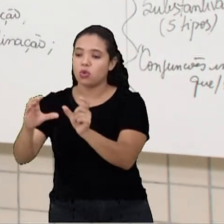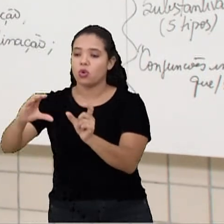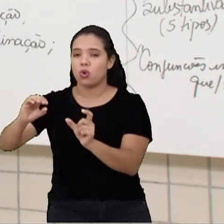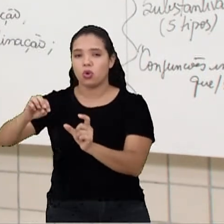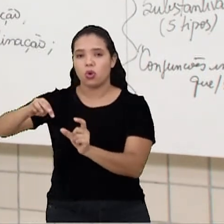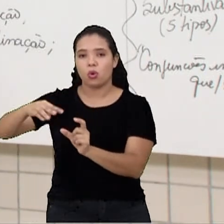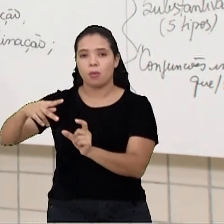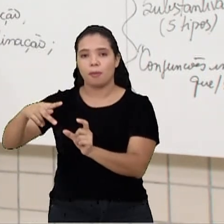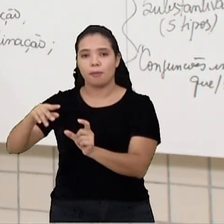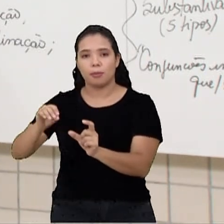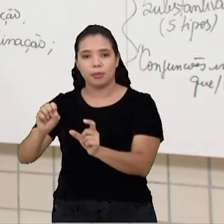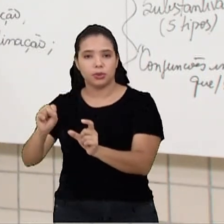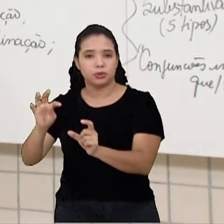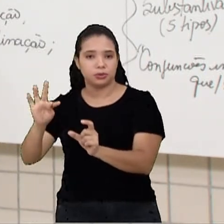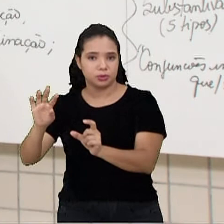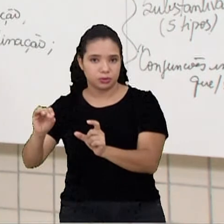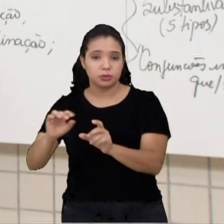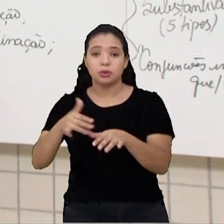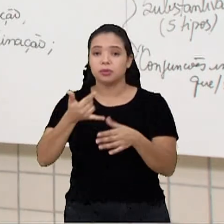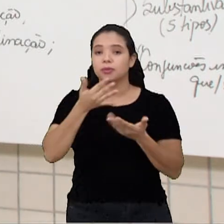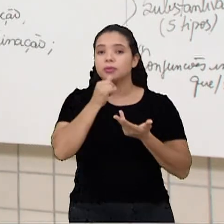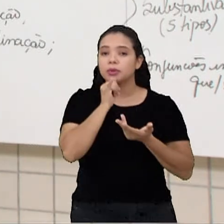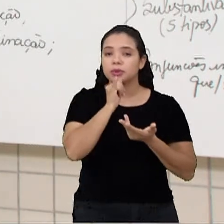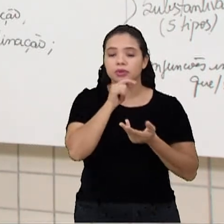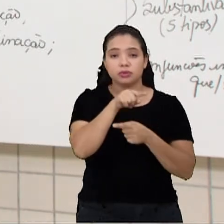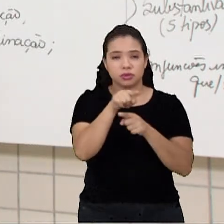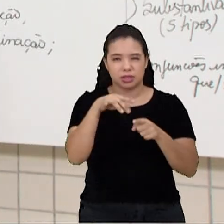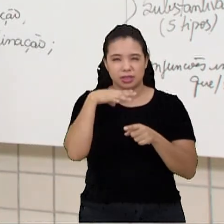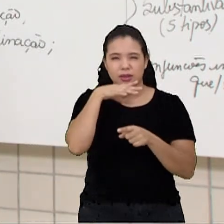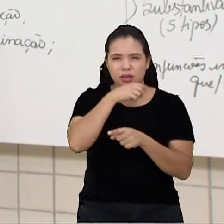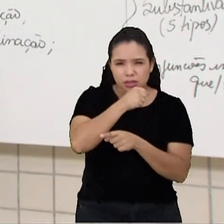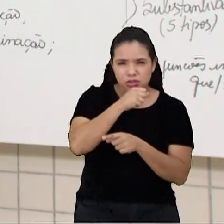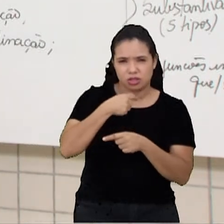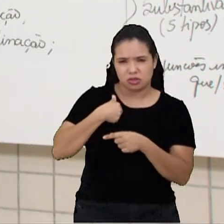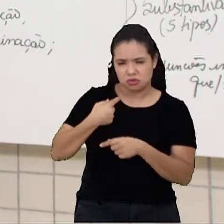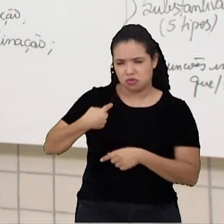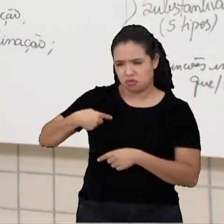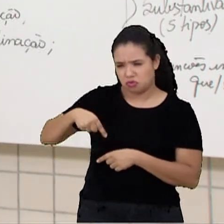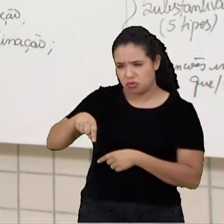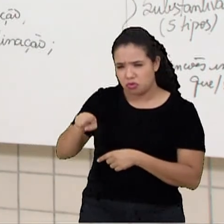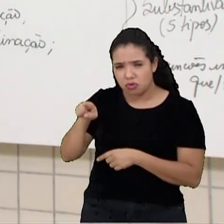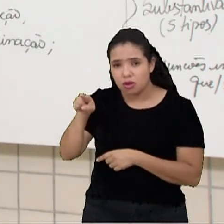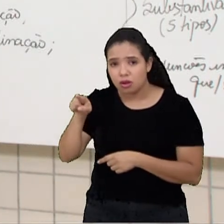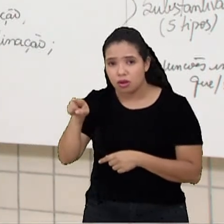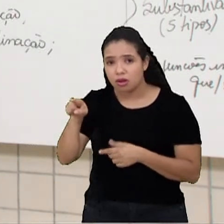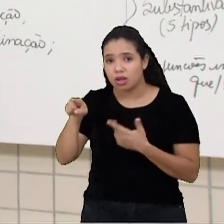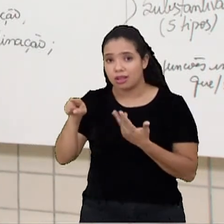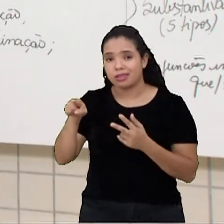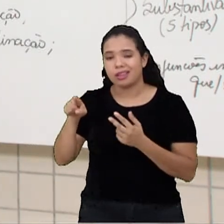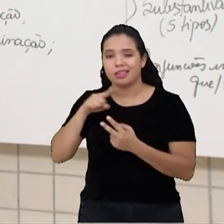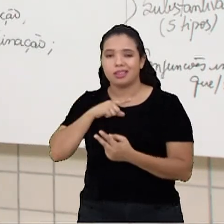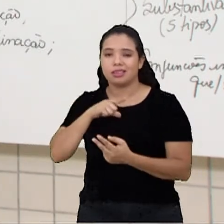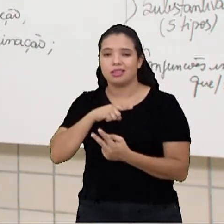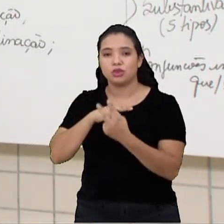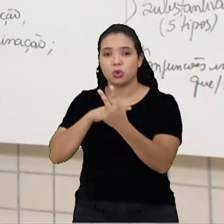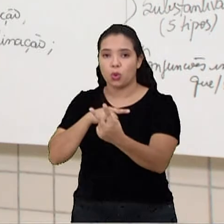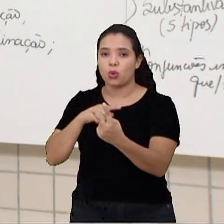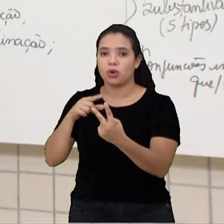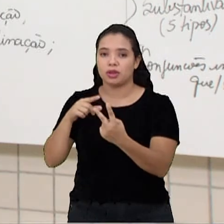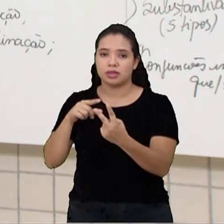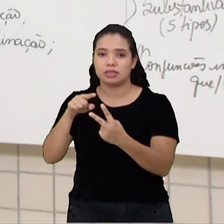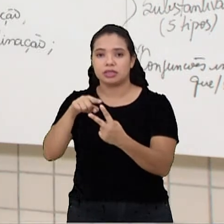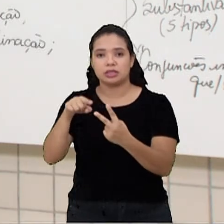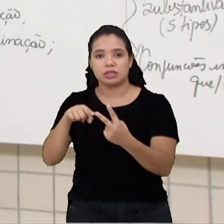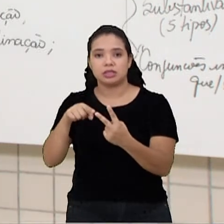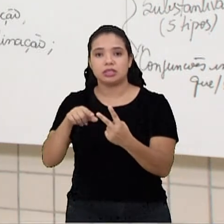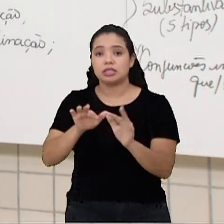período composto. Por exemplo, e você acha que eu iria? Tenho dois verbos. Ele está indicando o quê? Um período simples